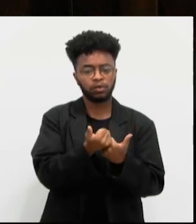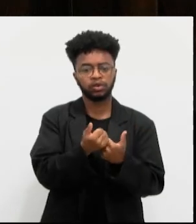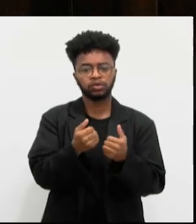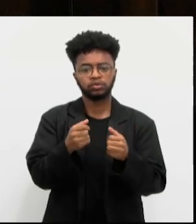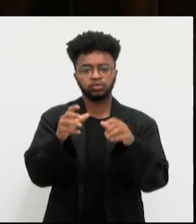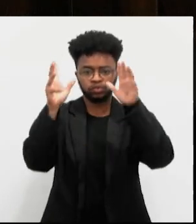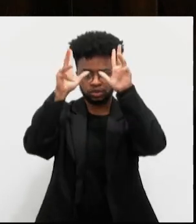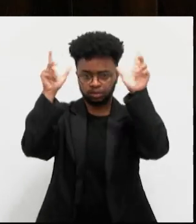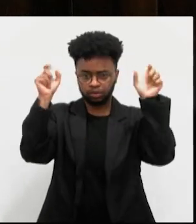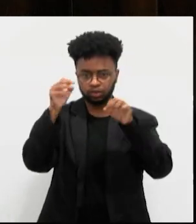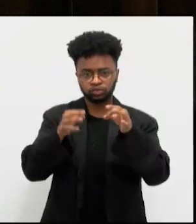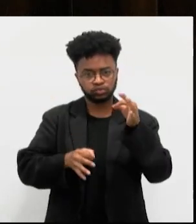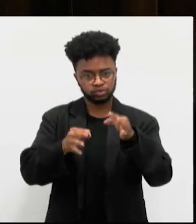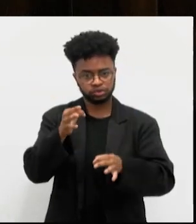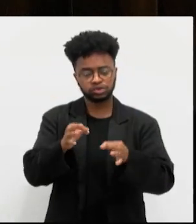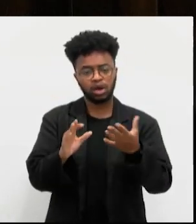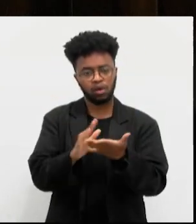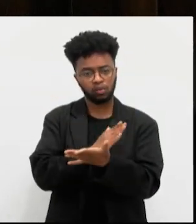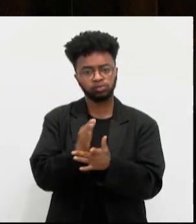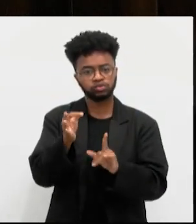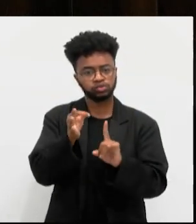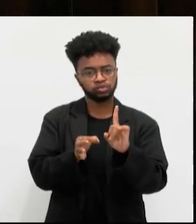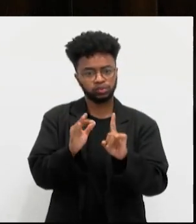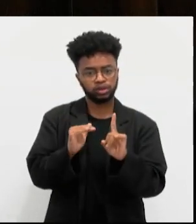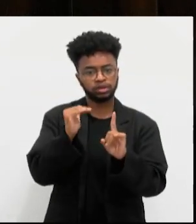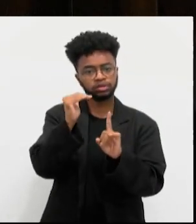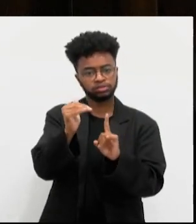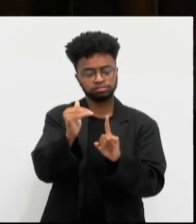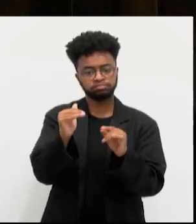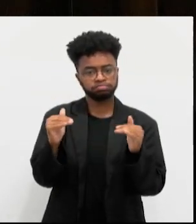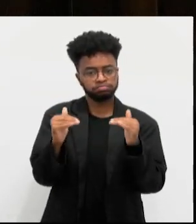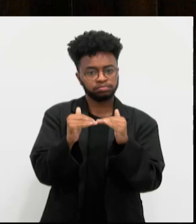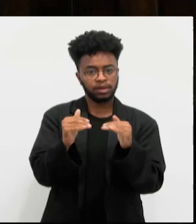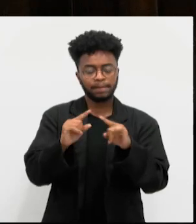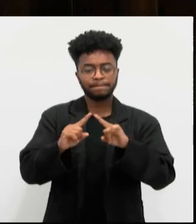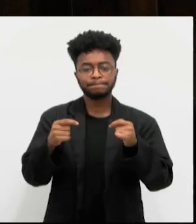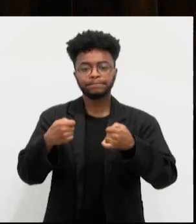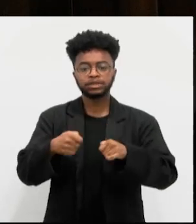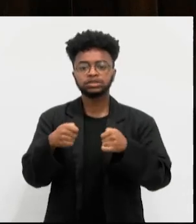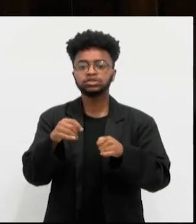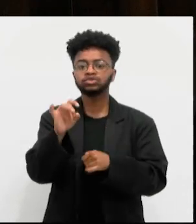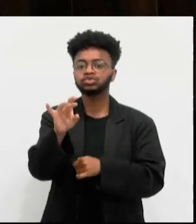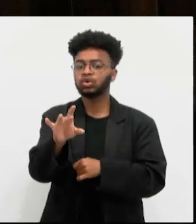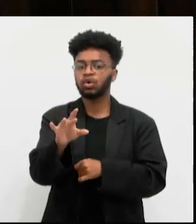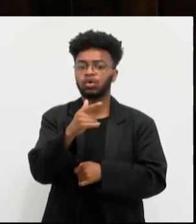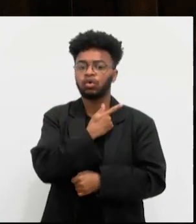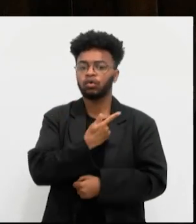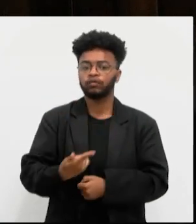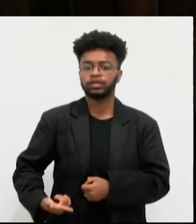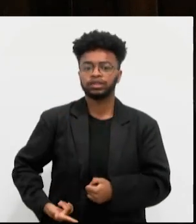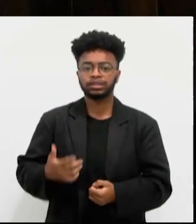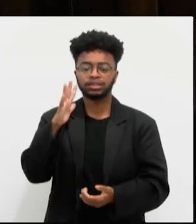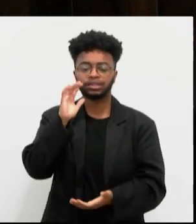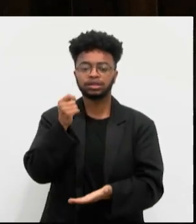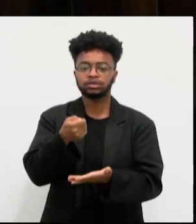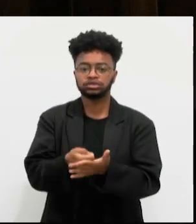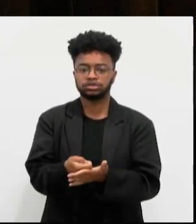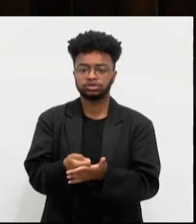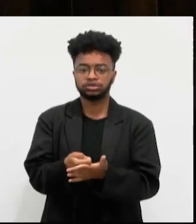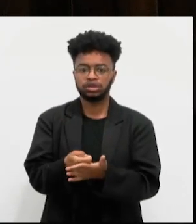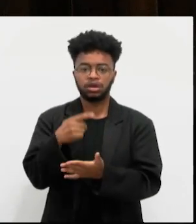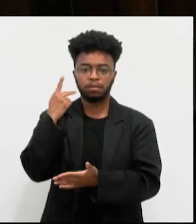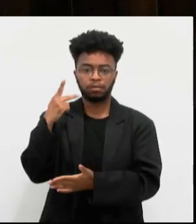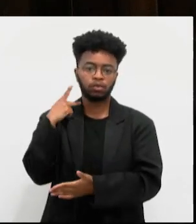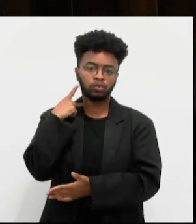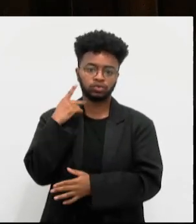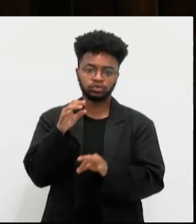alguns desembargadores, e basta o governador determinar que a